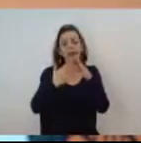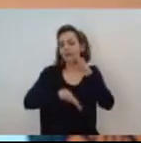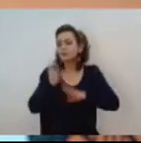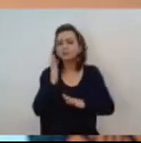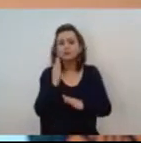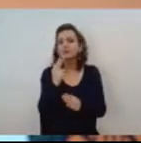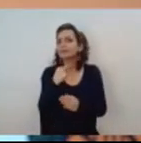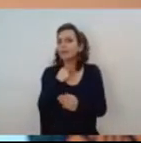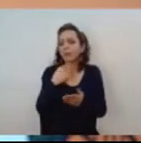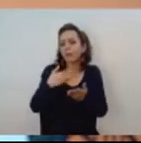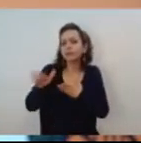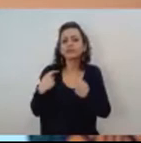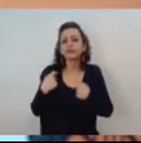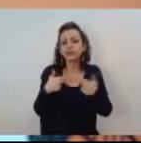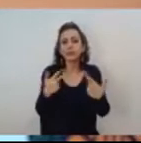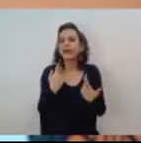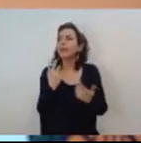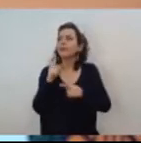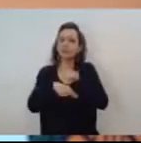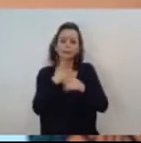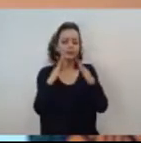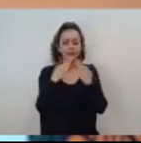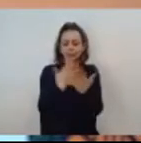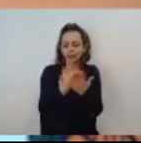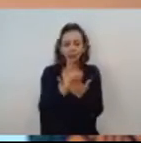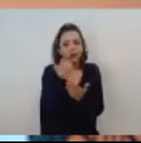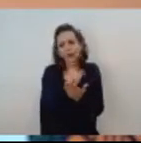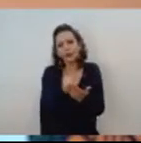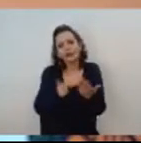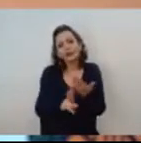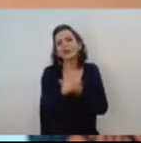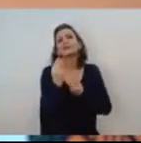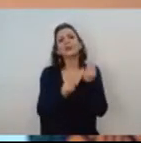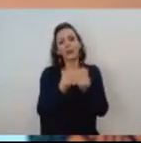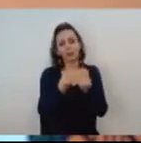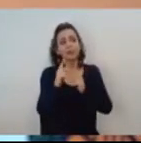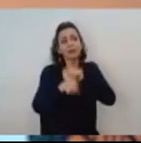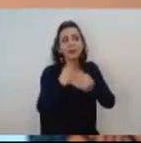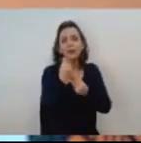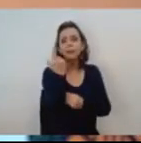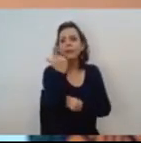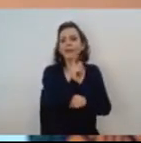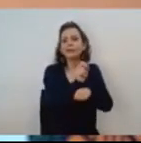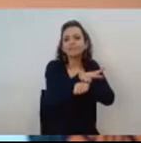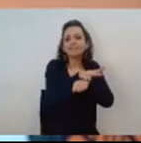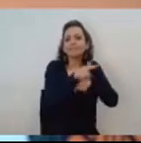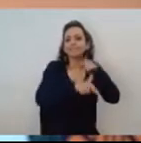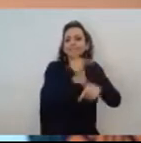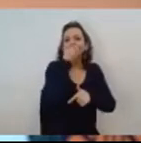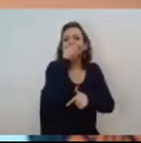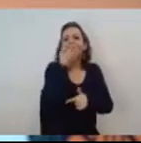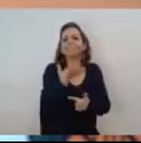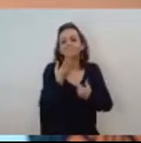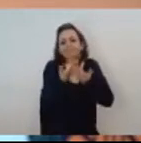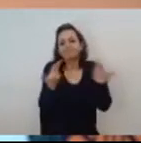isso impacta diretamente aonde na empregabilidade no mercado de trabalho que é onde nós estamos